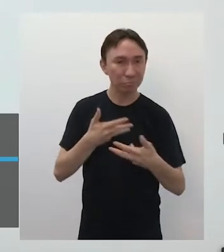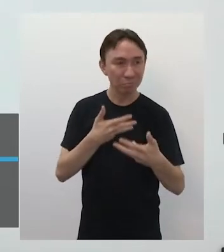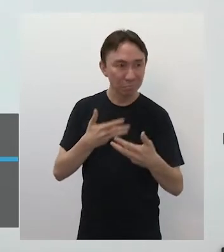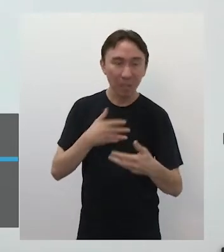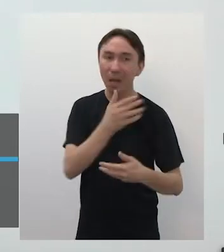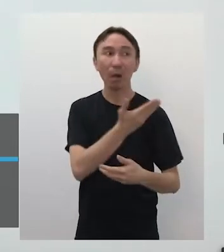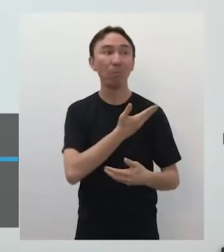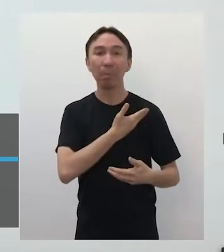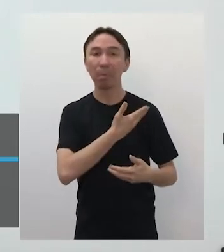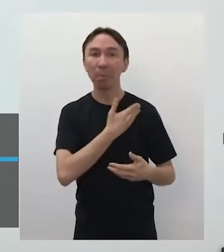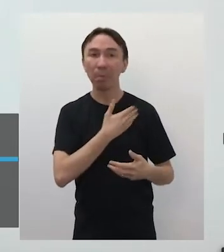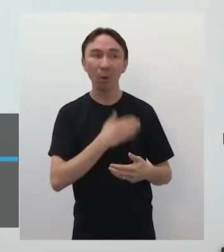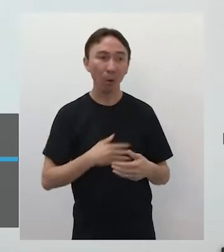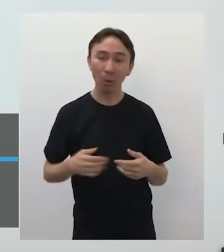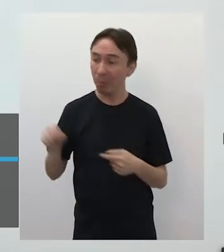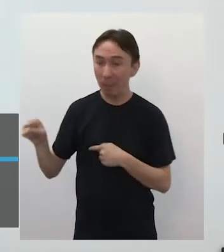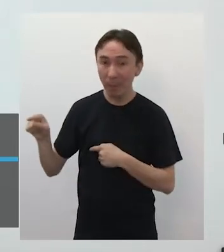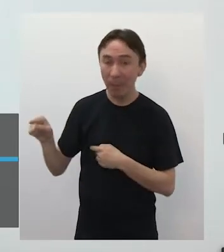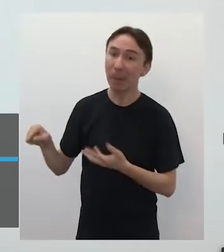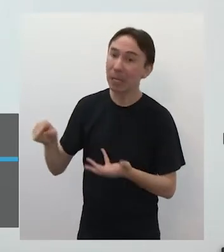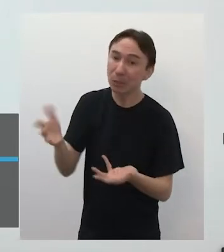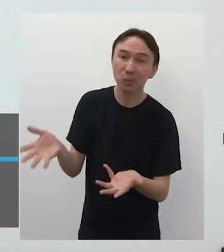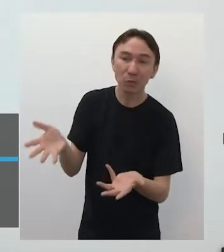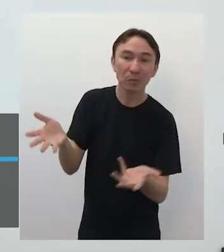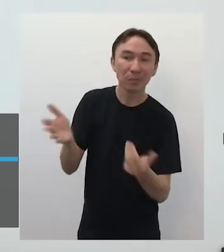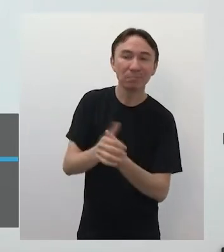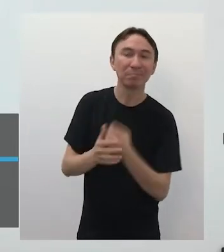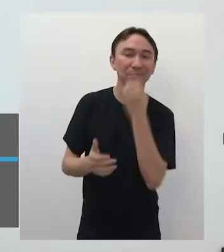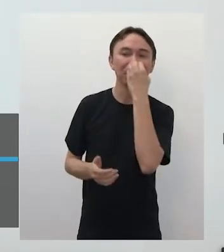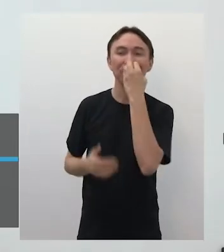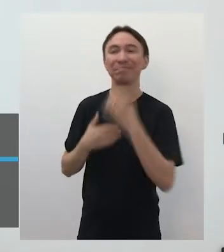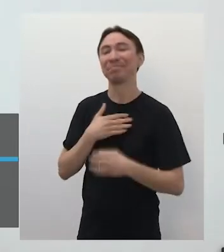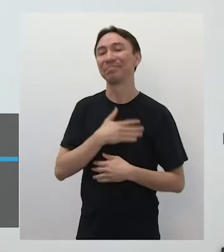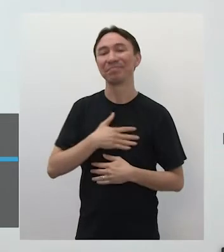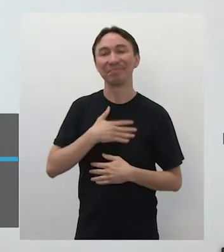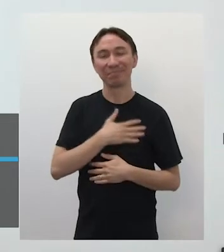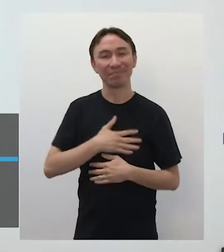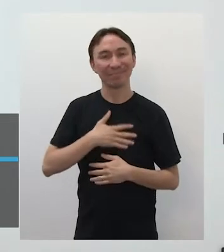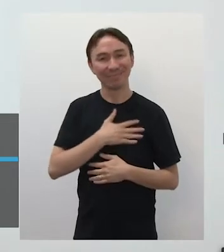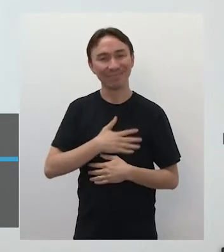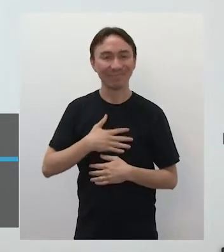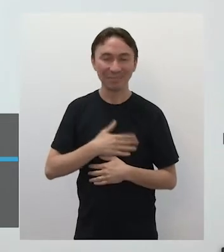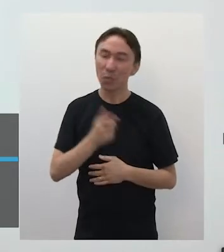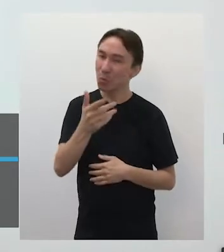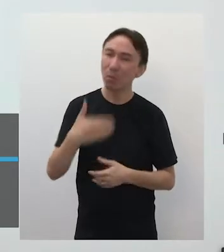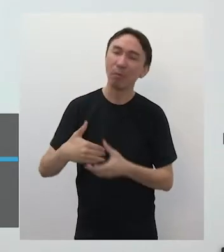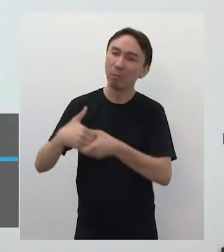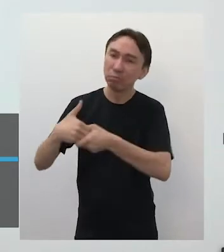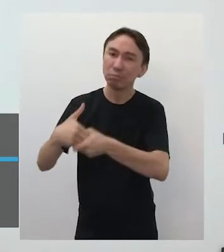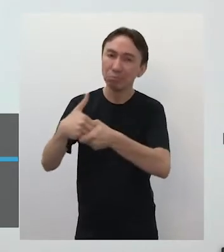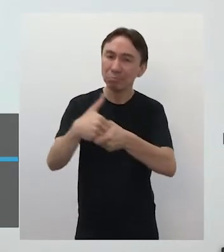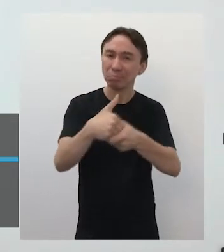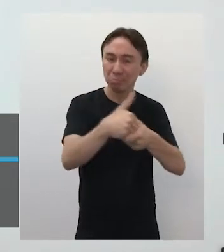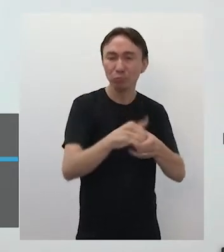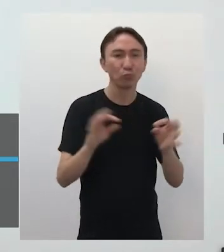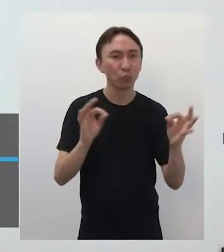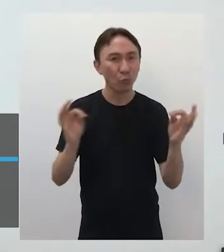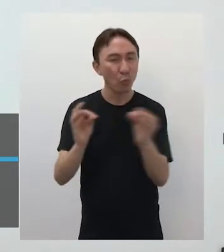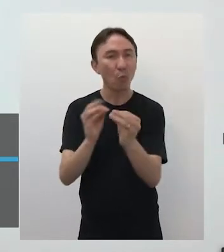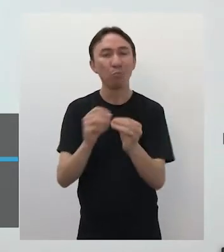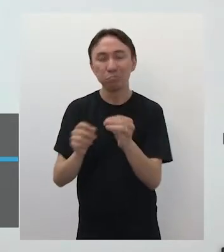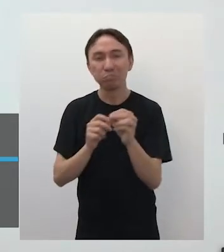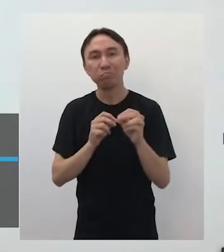Nascimento Barretos, dirigente regional de ensino da Diretoria de Ensino Guarulhos Sul. Seja muito bem-vinda, professora